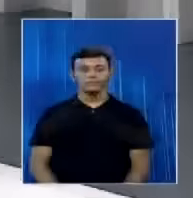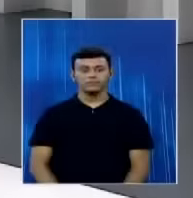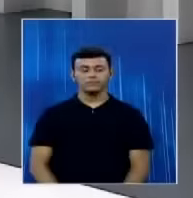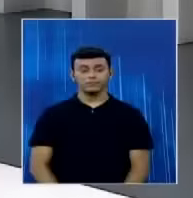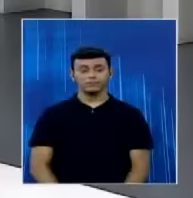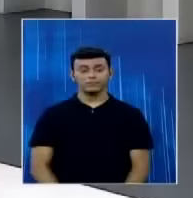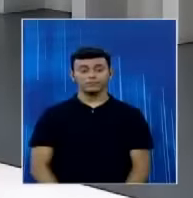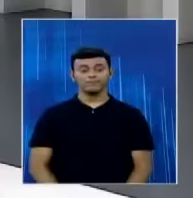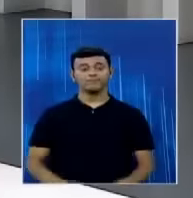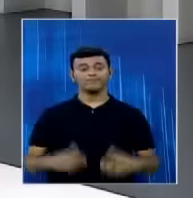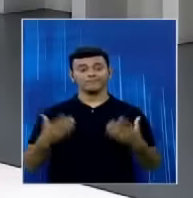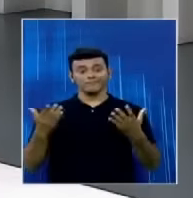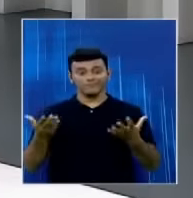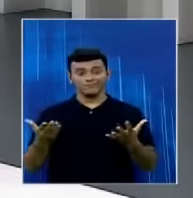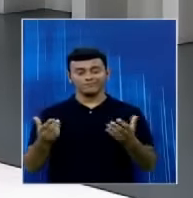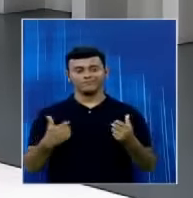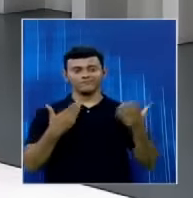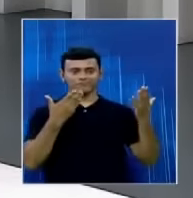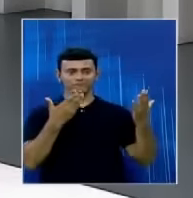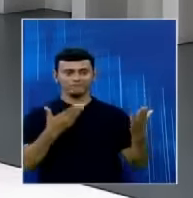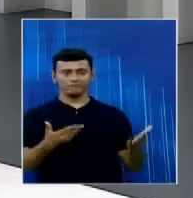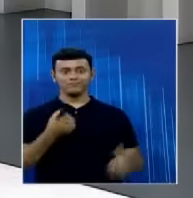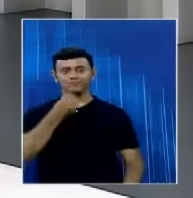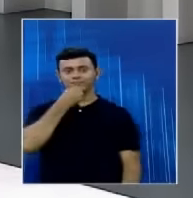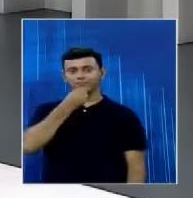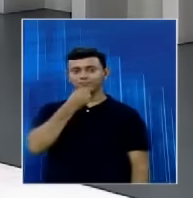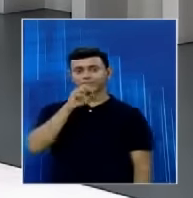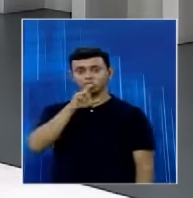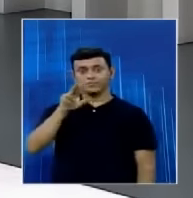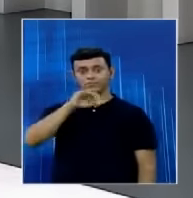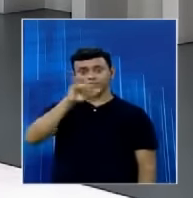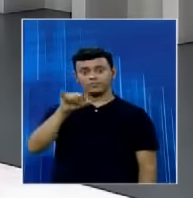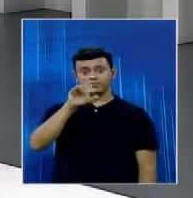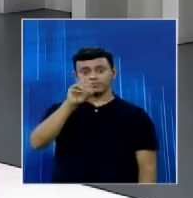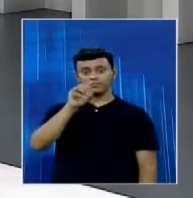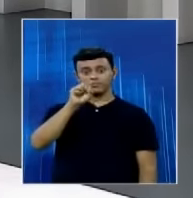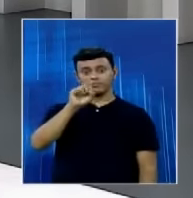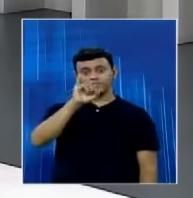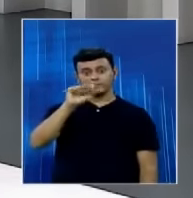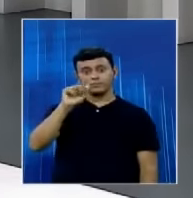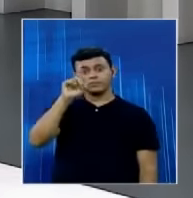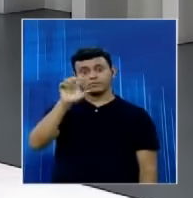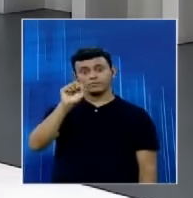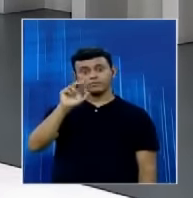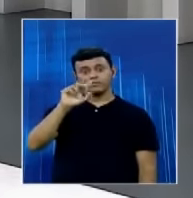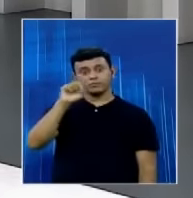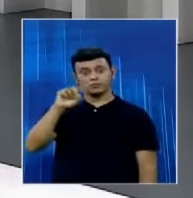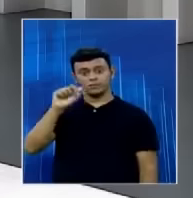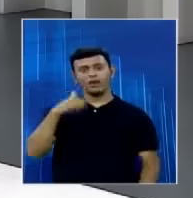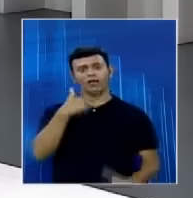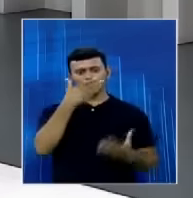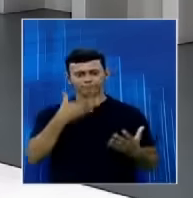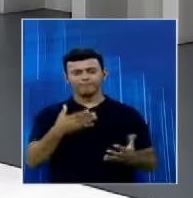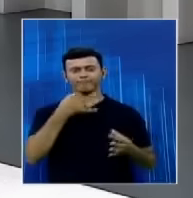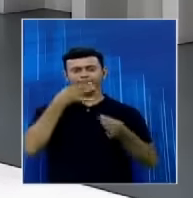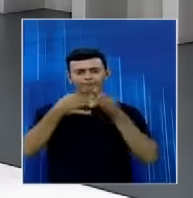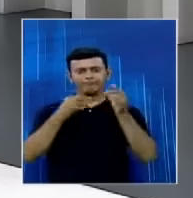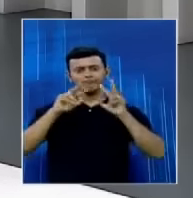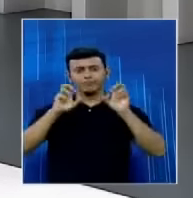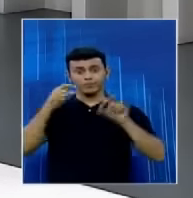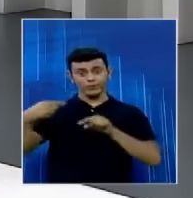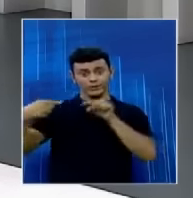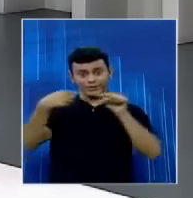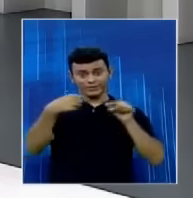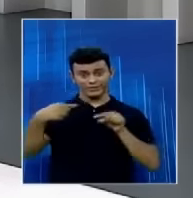você. E está aqui conosco o jornalista Josias de Souza. Boa noite, Josias. Boa noite. Nosso comentarista de política,